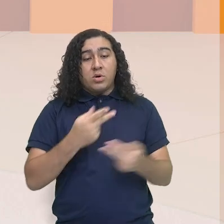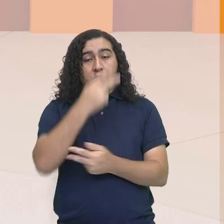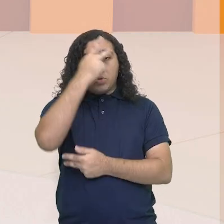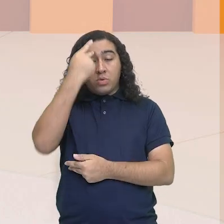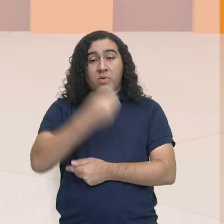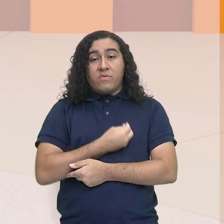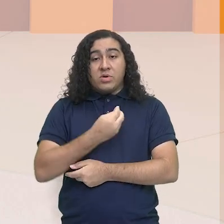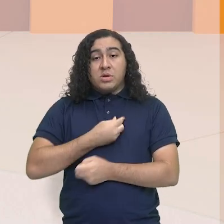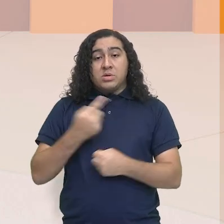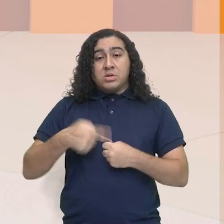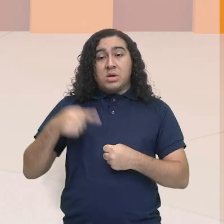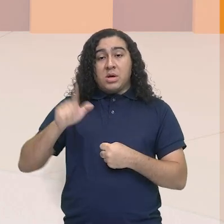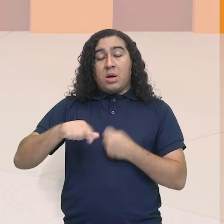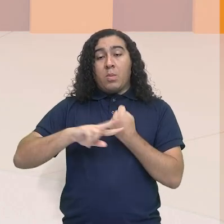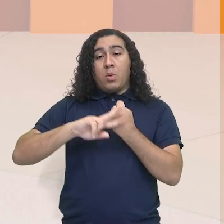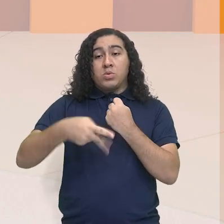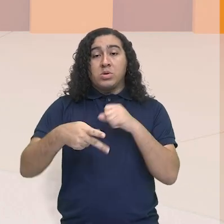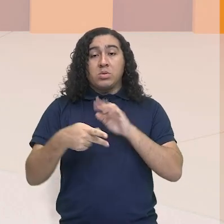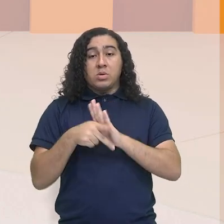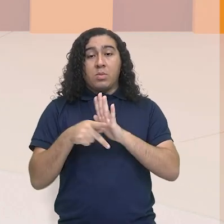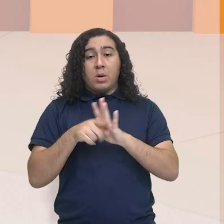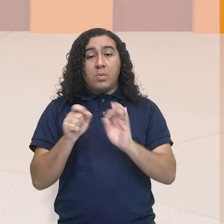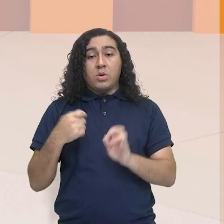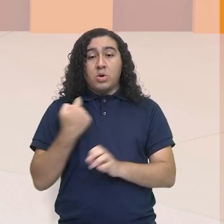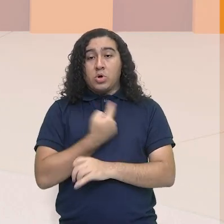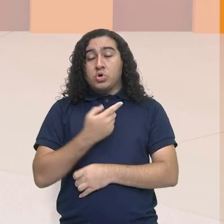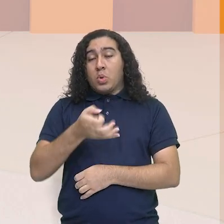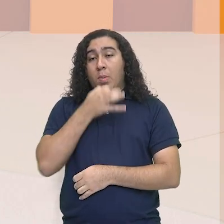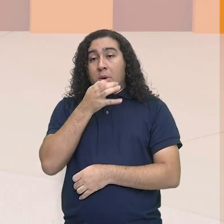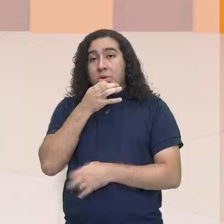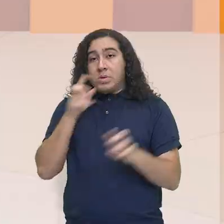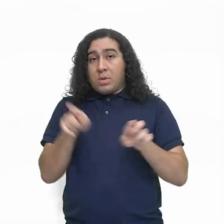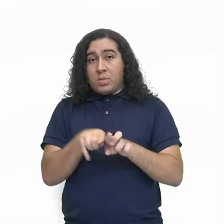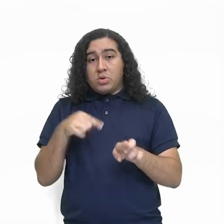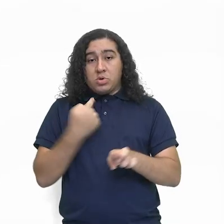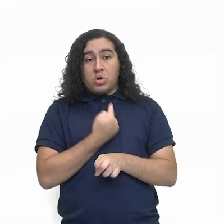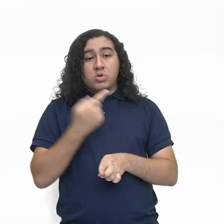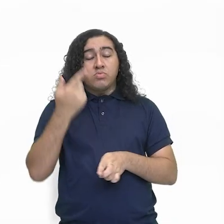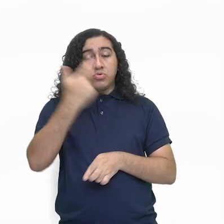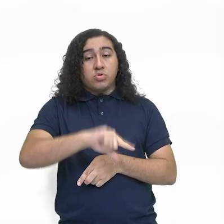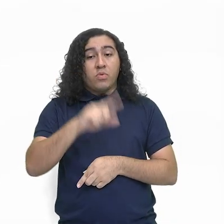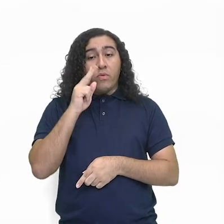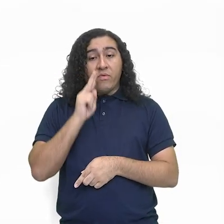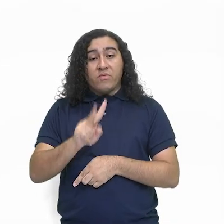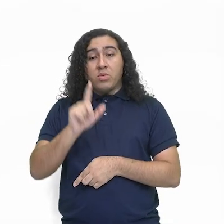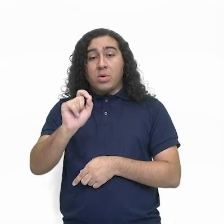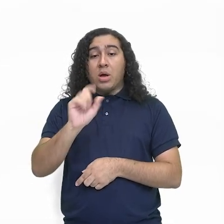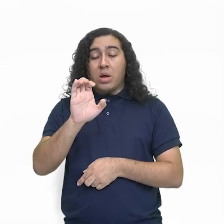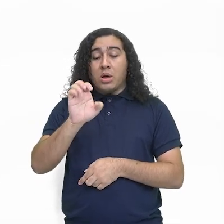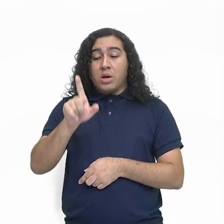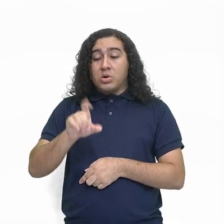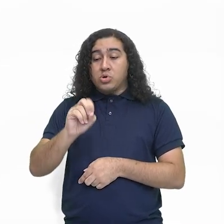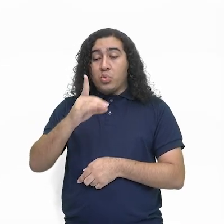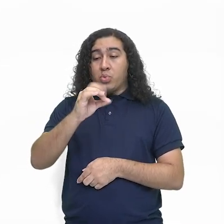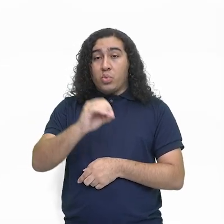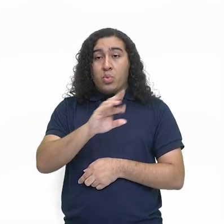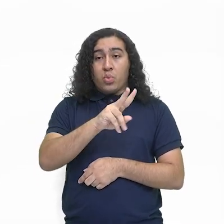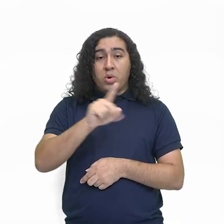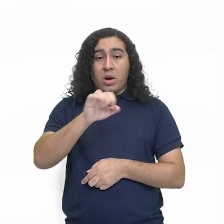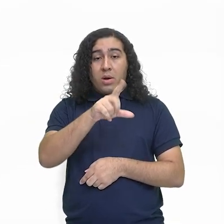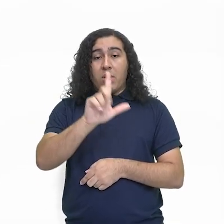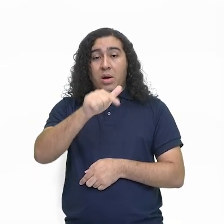uma consequência que a gente viu e que a gente comentou agora há pouco, mas a gente vai rever agora aí, que é o êxodo rural, que é quando as